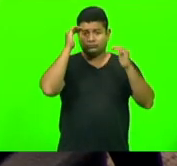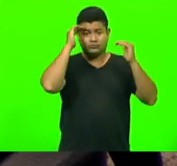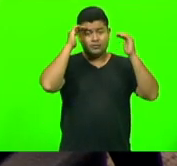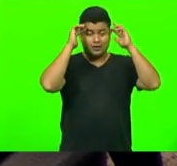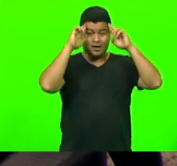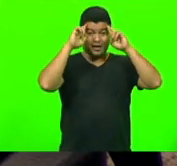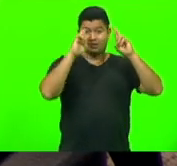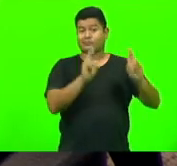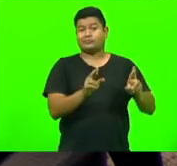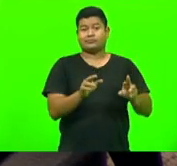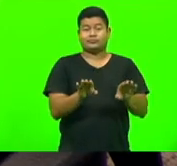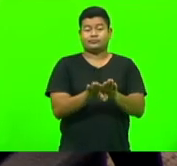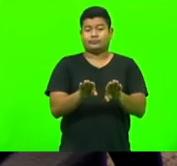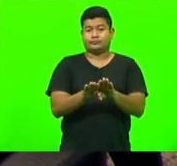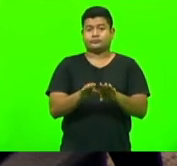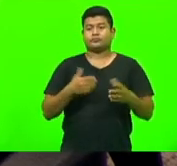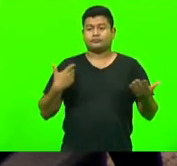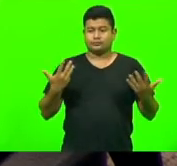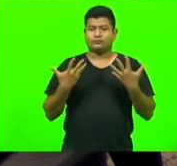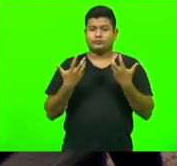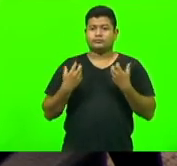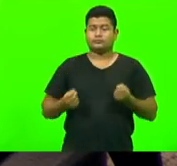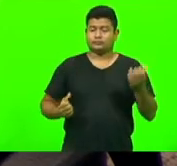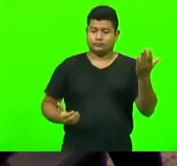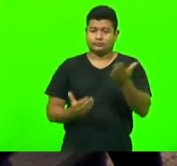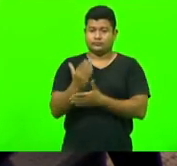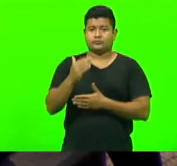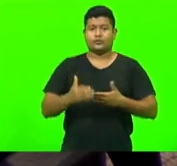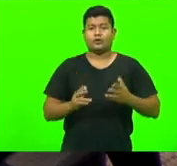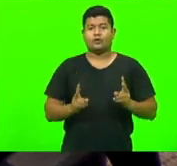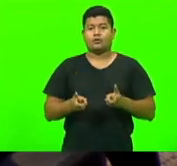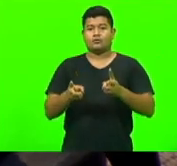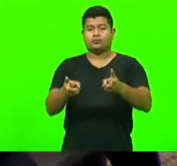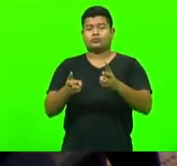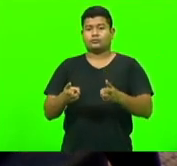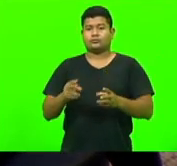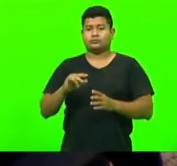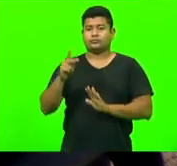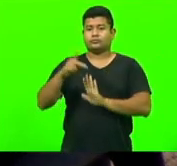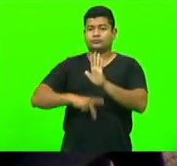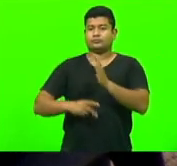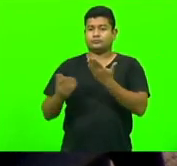favorável à continuidade do projeto do deputado Jessé Lopes.